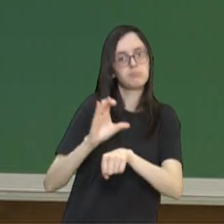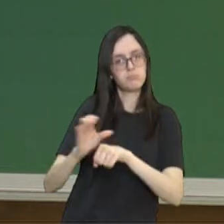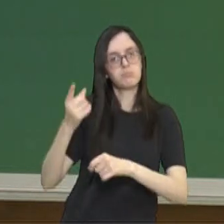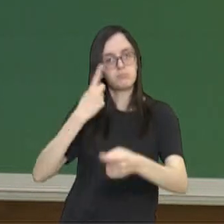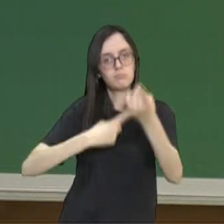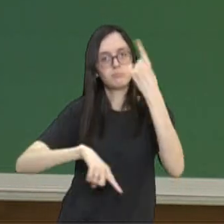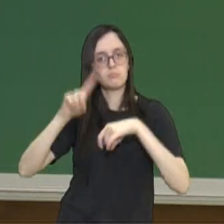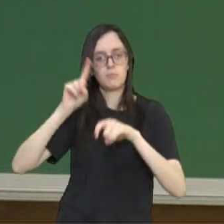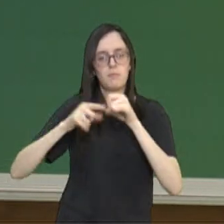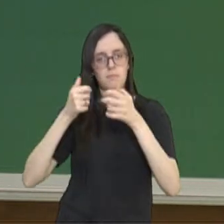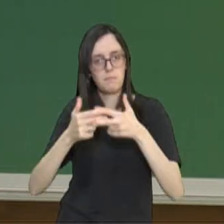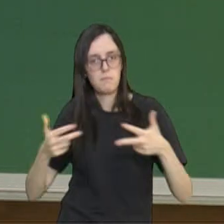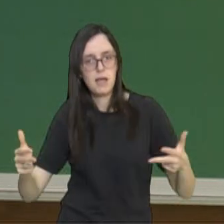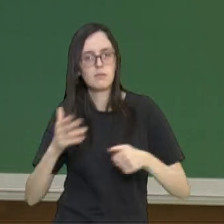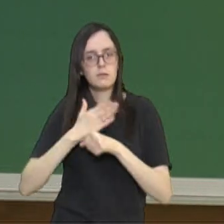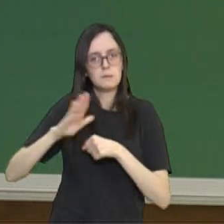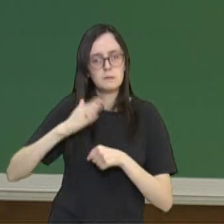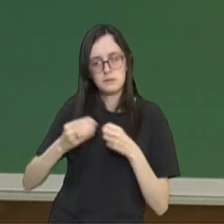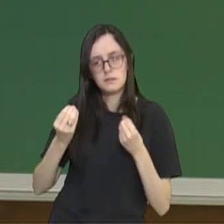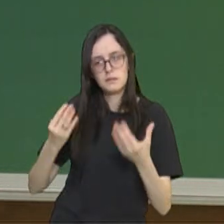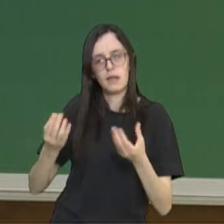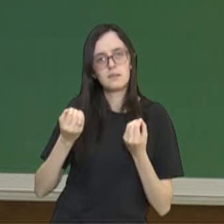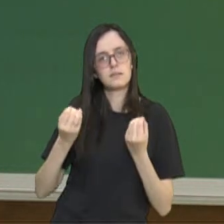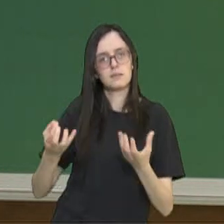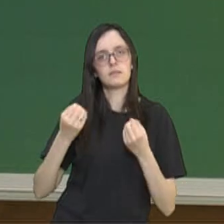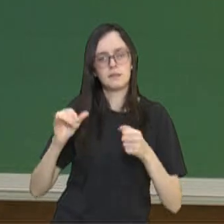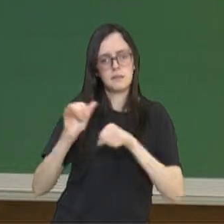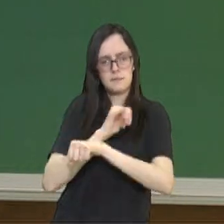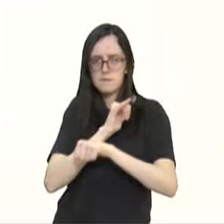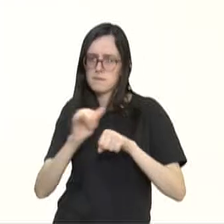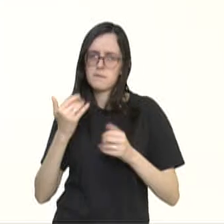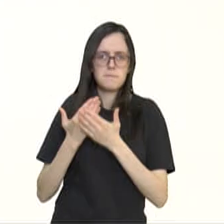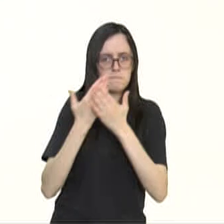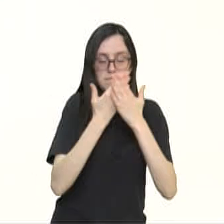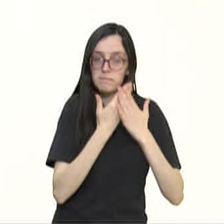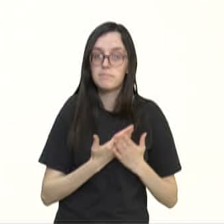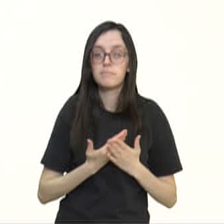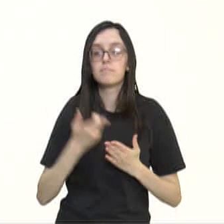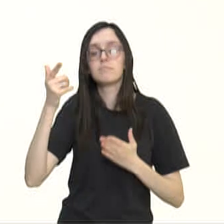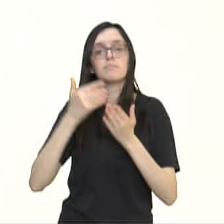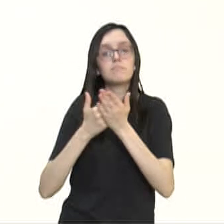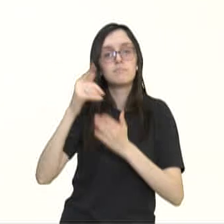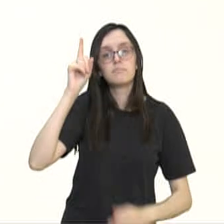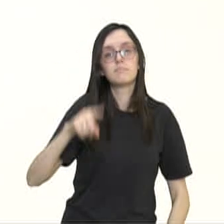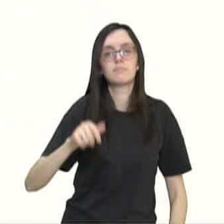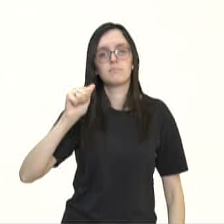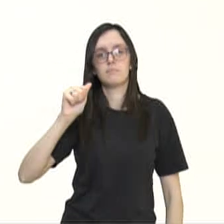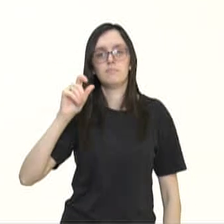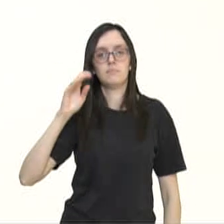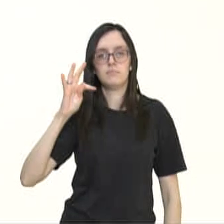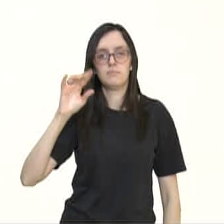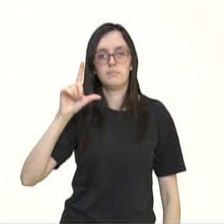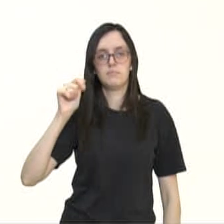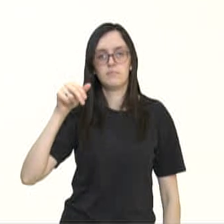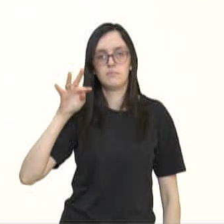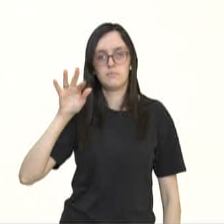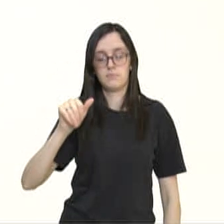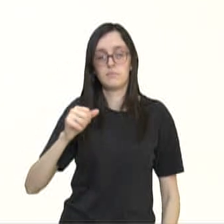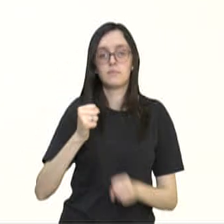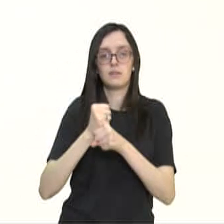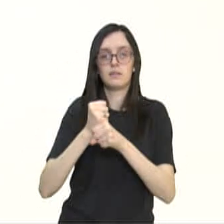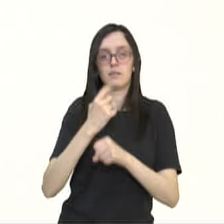China. O Brasil foi o 9º colocado, já não saiu tão bem, mas estava no páreo. Logo depois, o